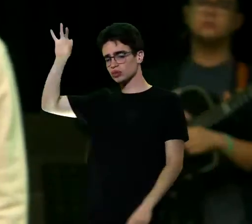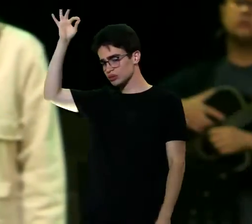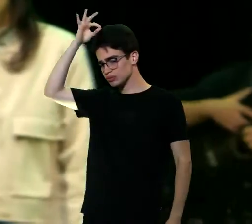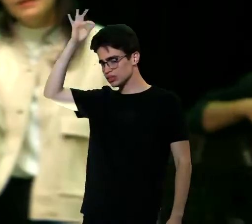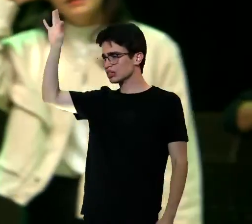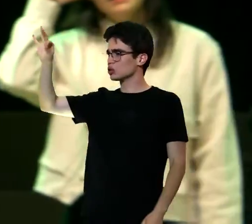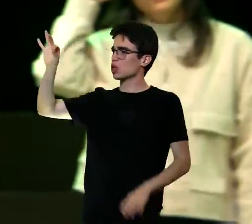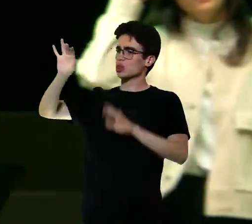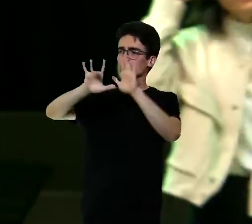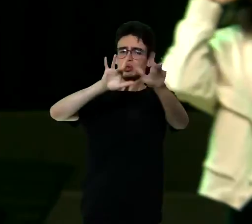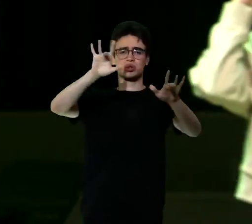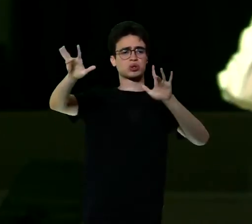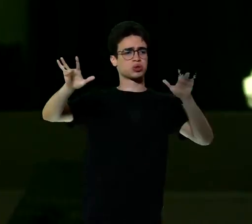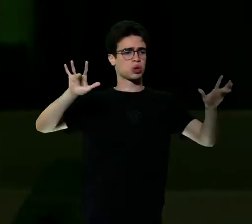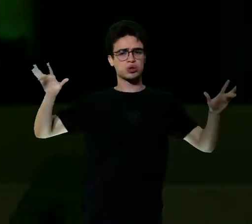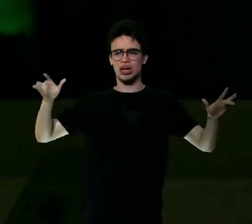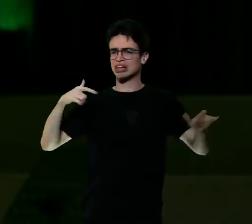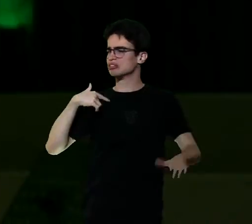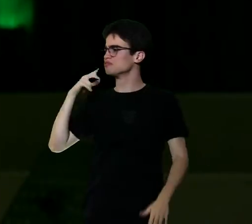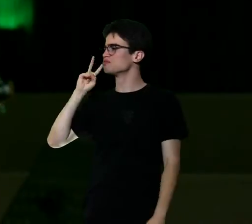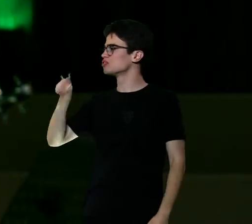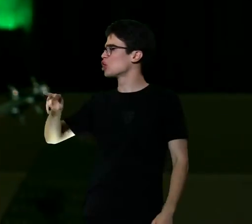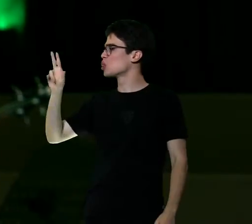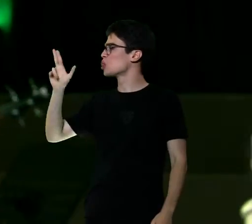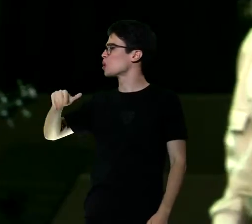nossas vidas.